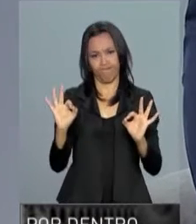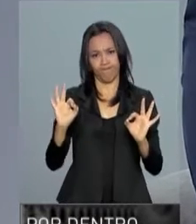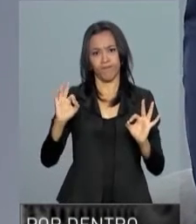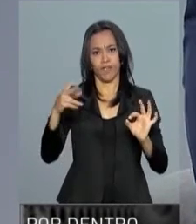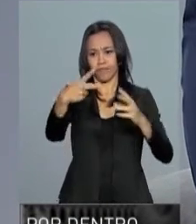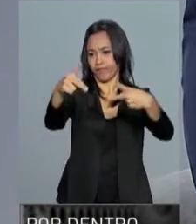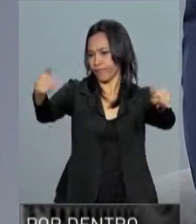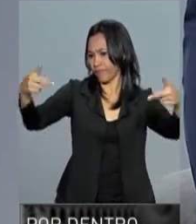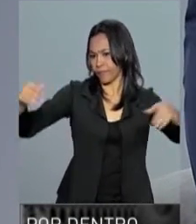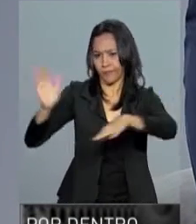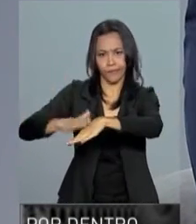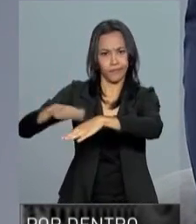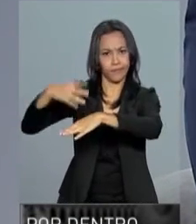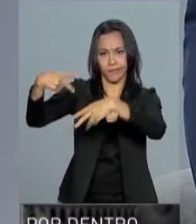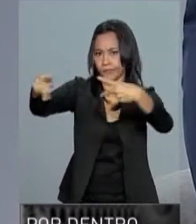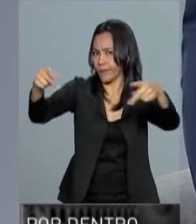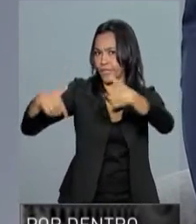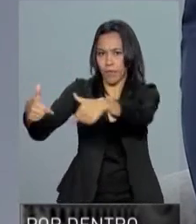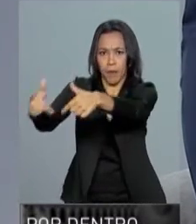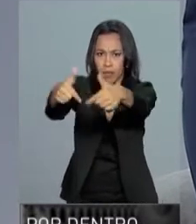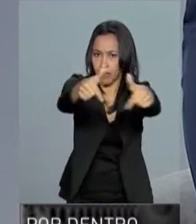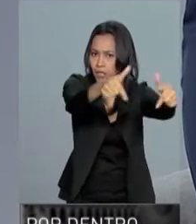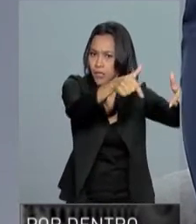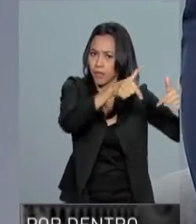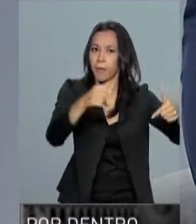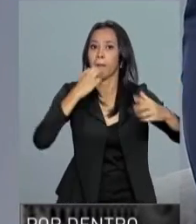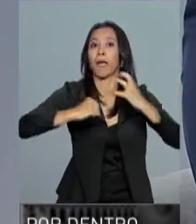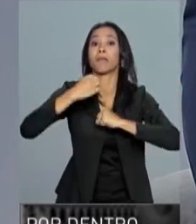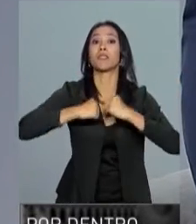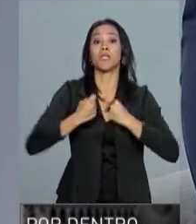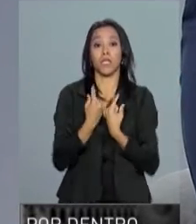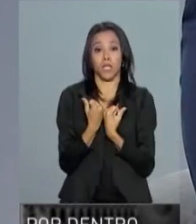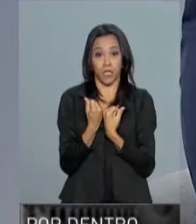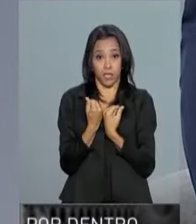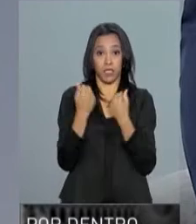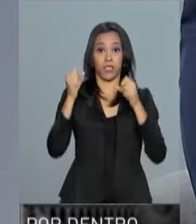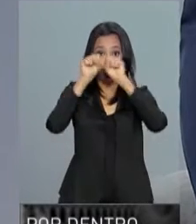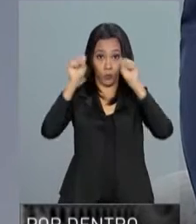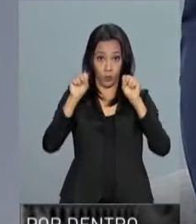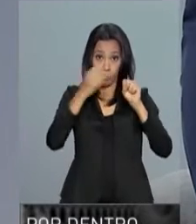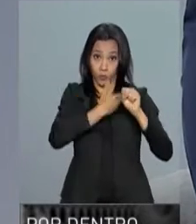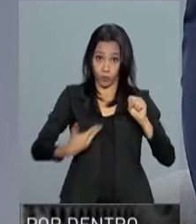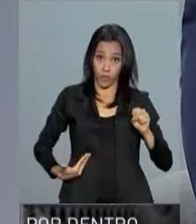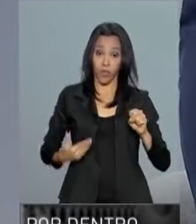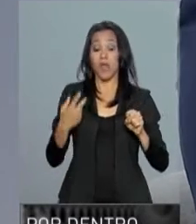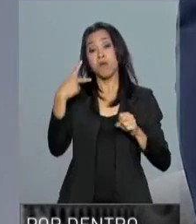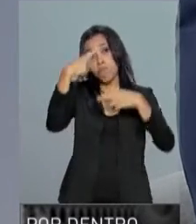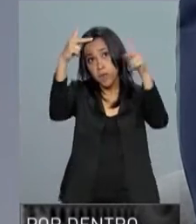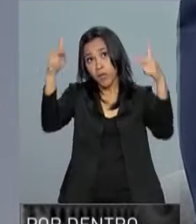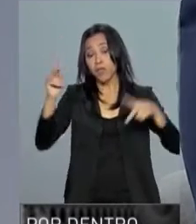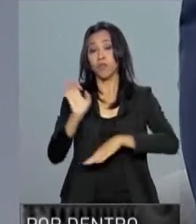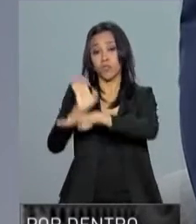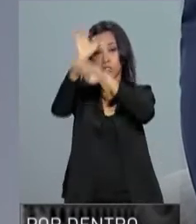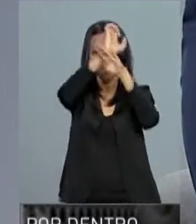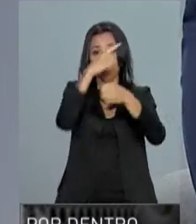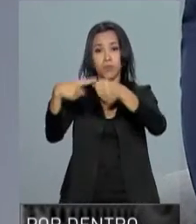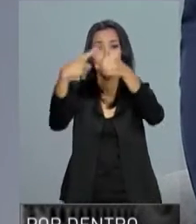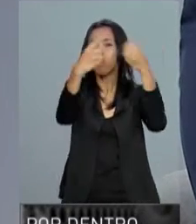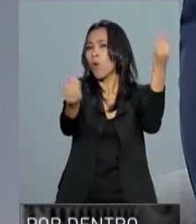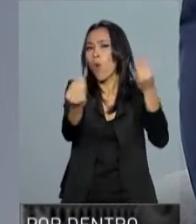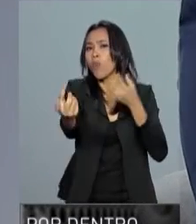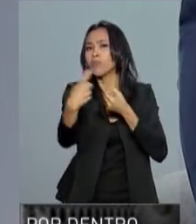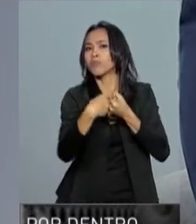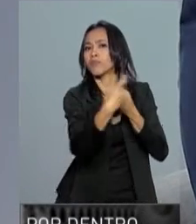que trabalham com a promoção da Igualdade racial para que o município ou estado faça adesão ao sistema e